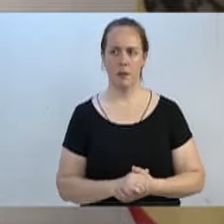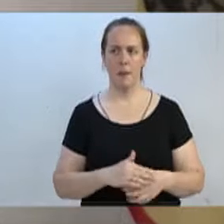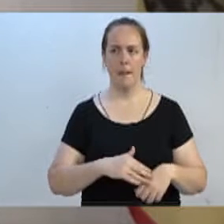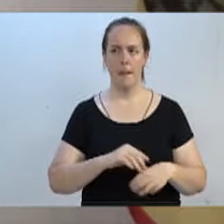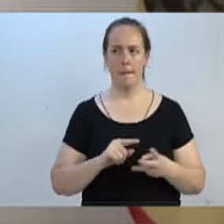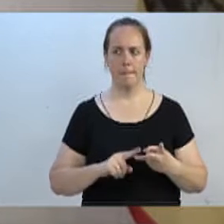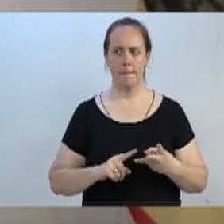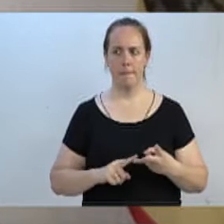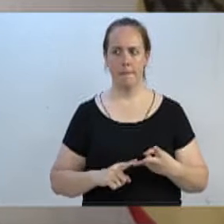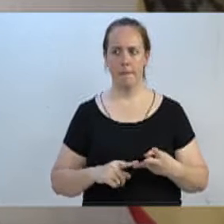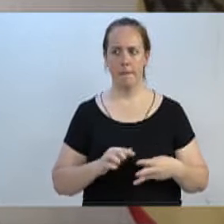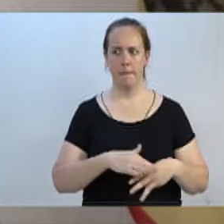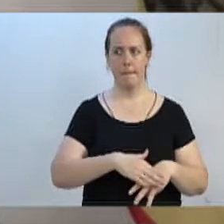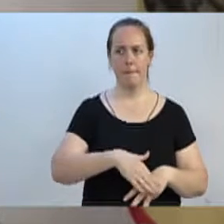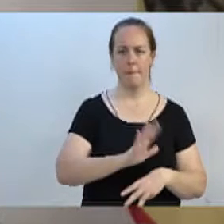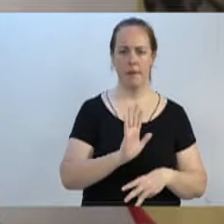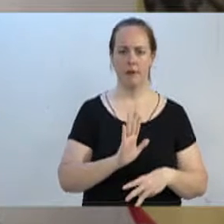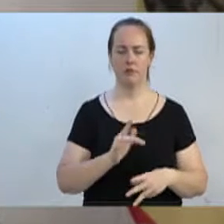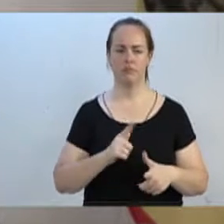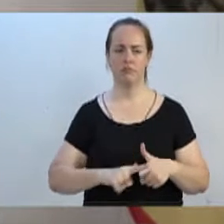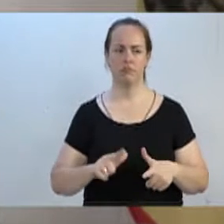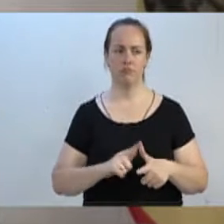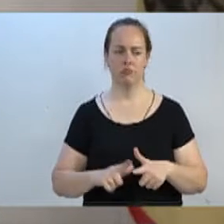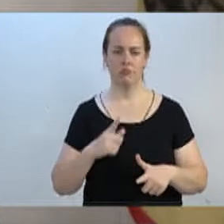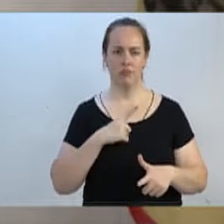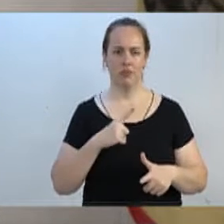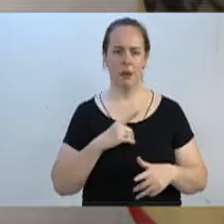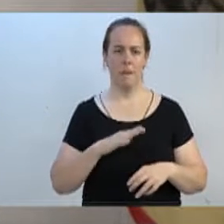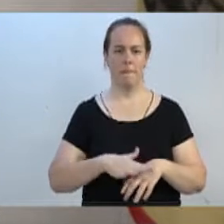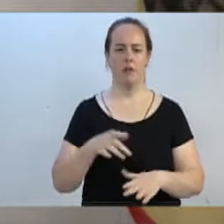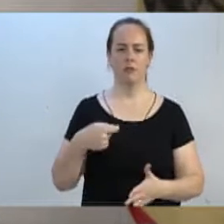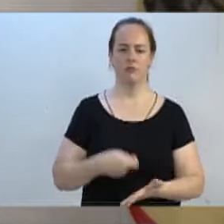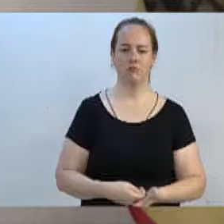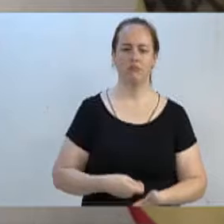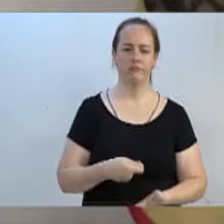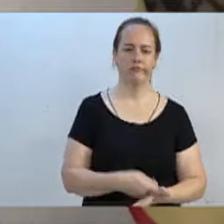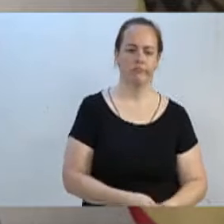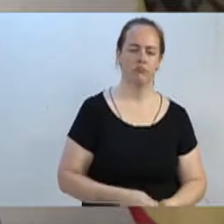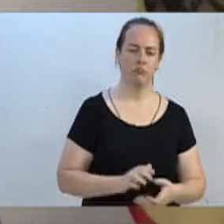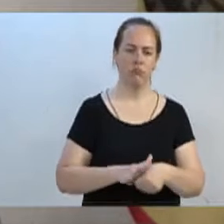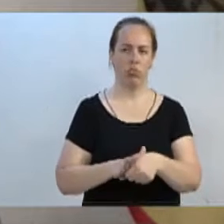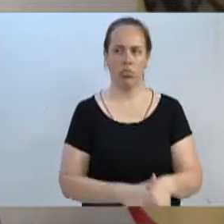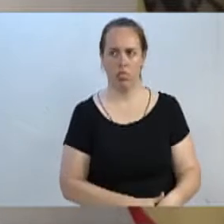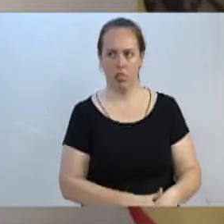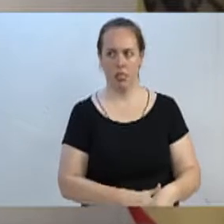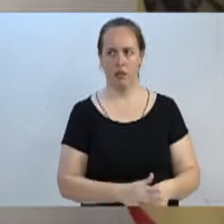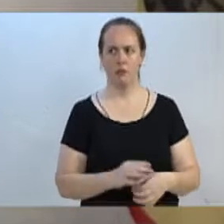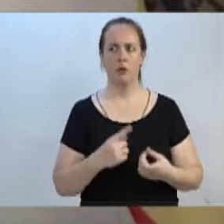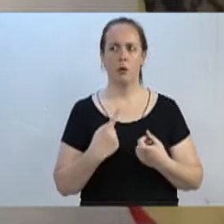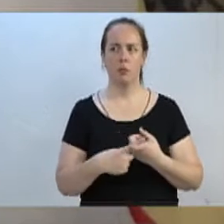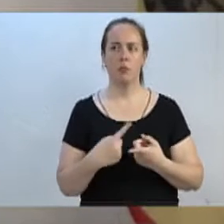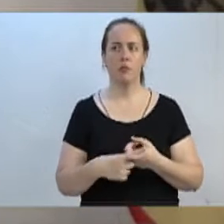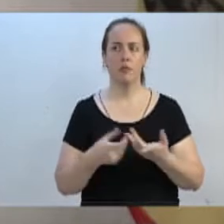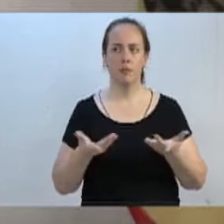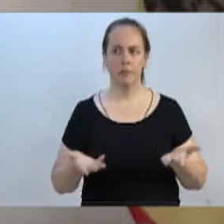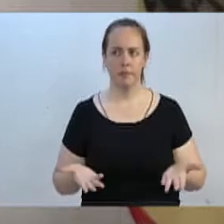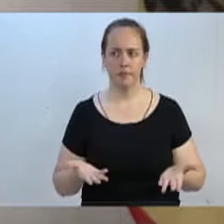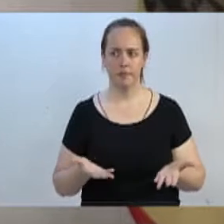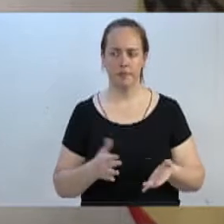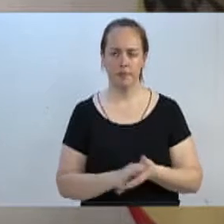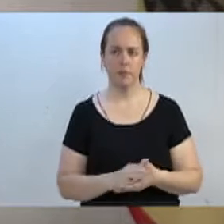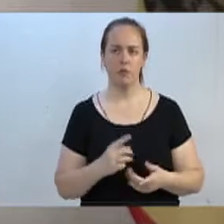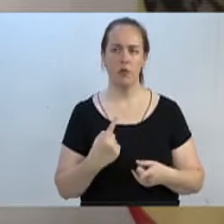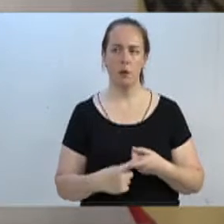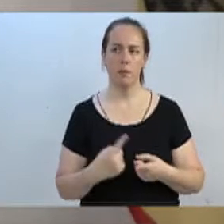mais maneteada e é a mais oprimida. E por quê? Porque